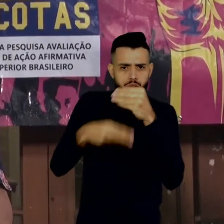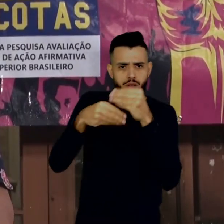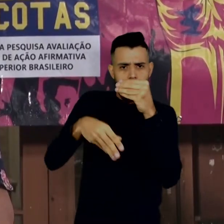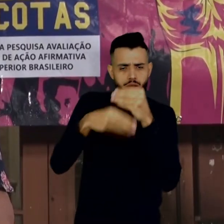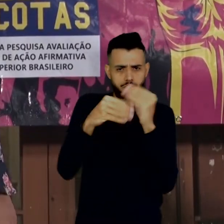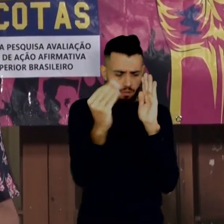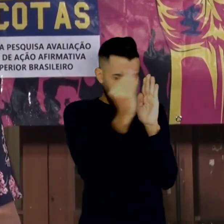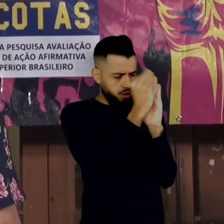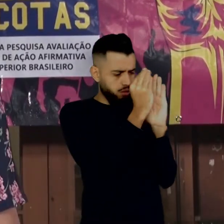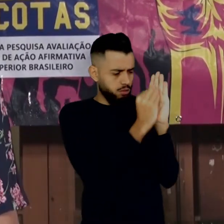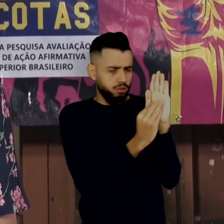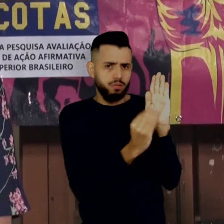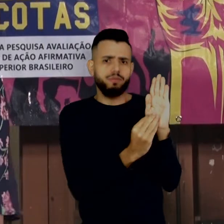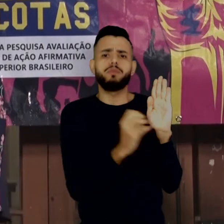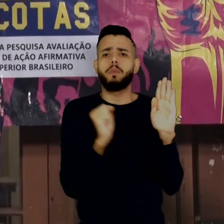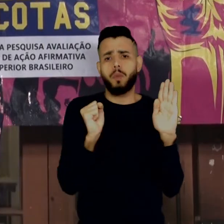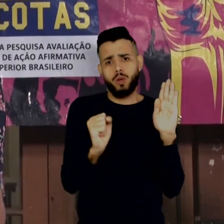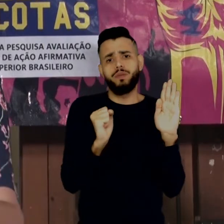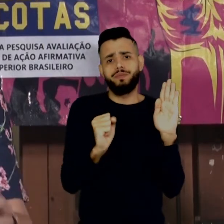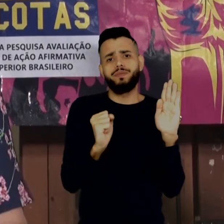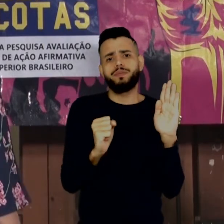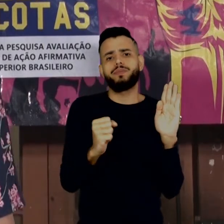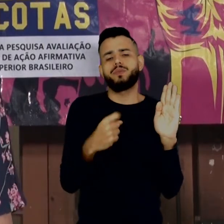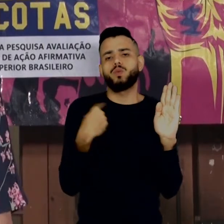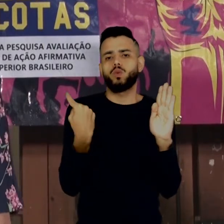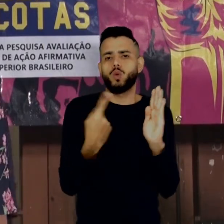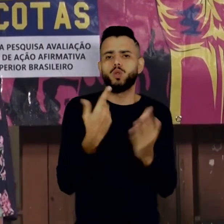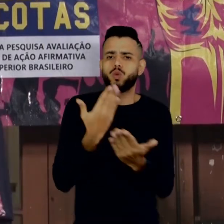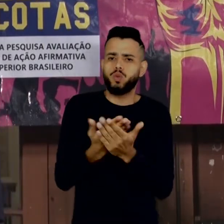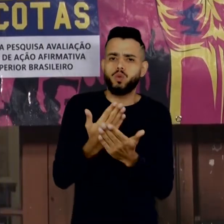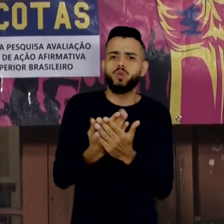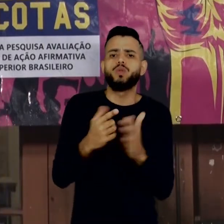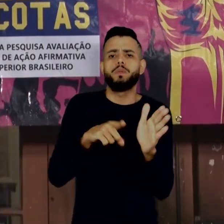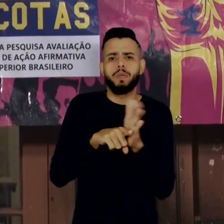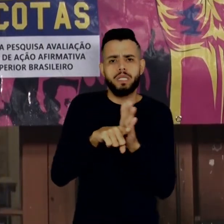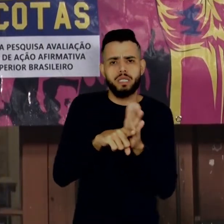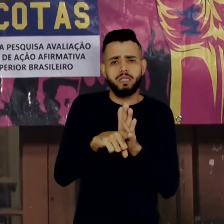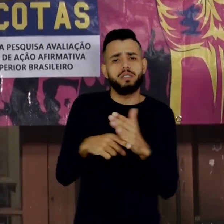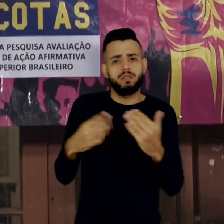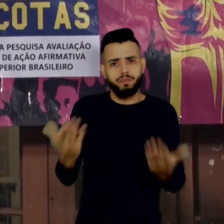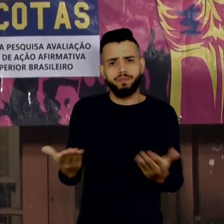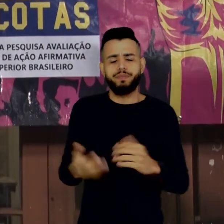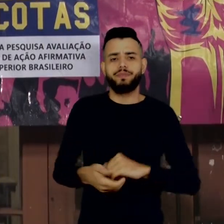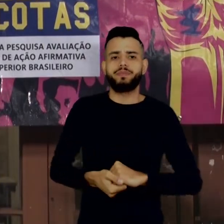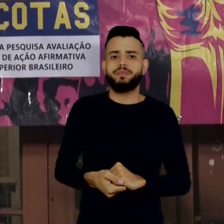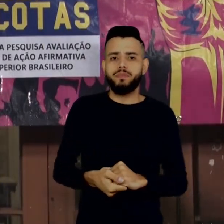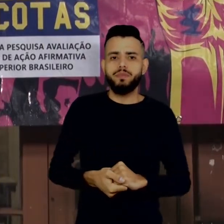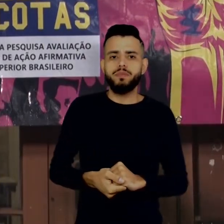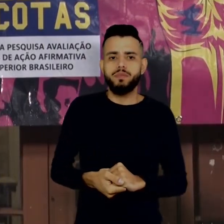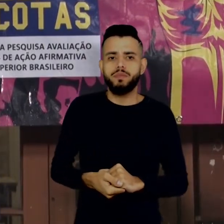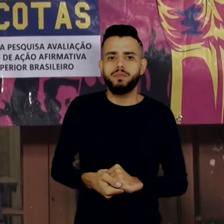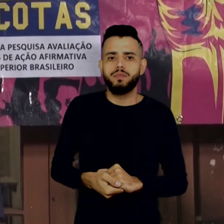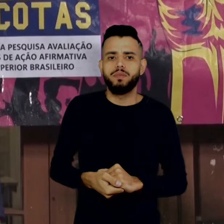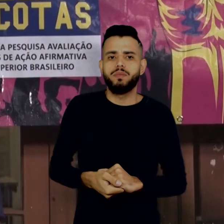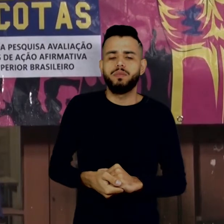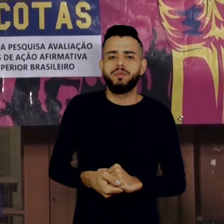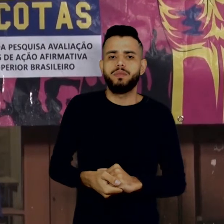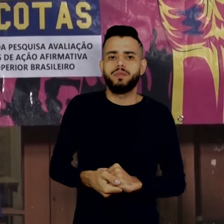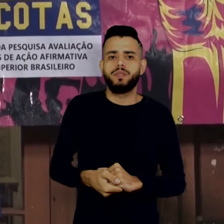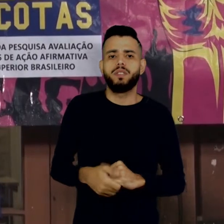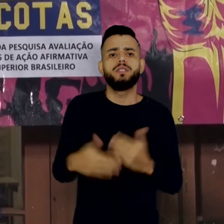incorporadas no nosso aqui, no nosso estudo, na nossa pesquisa, né? Então,